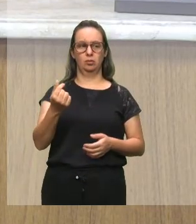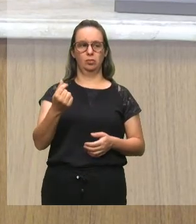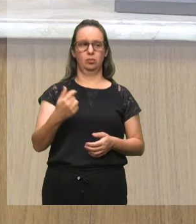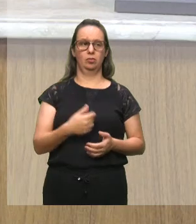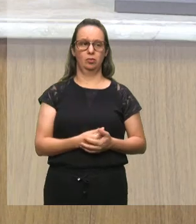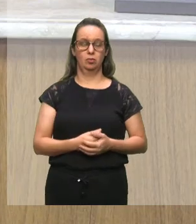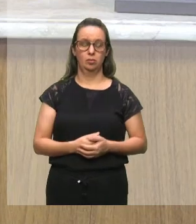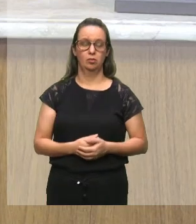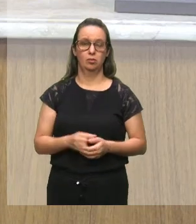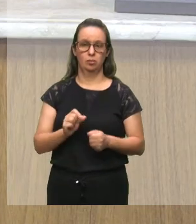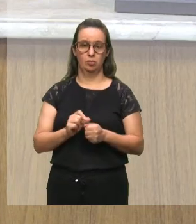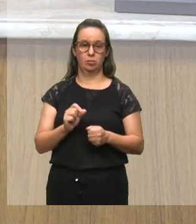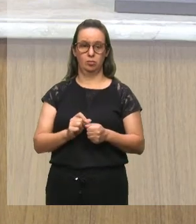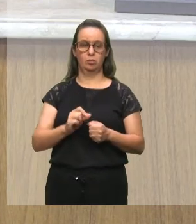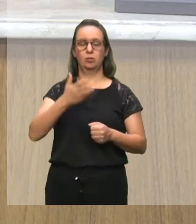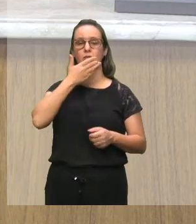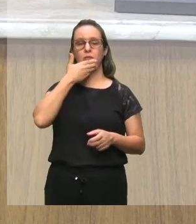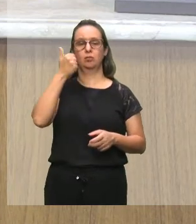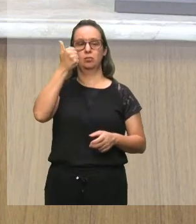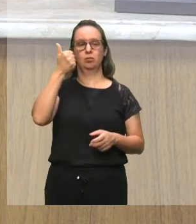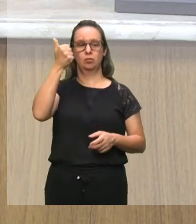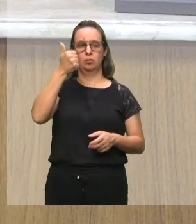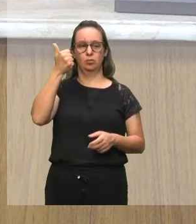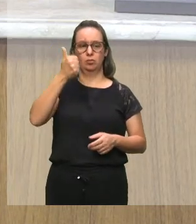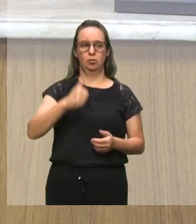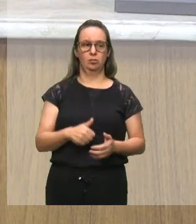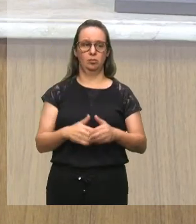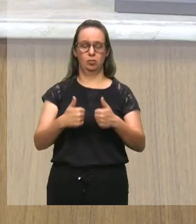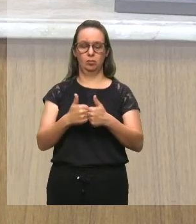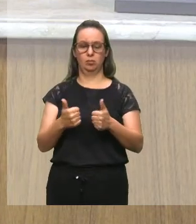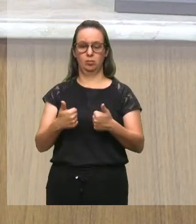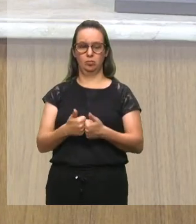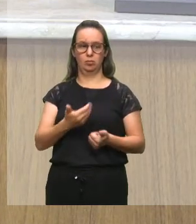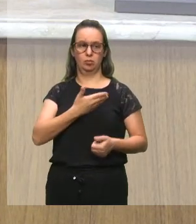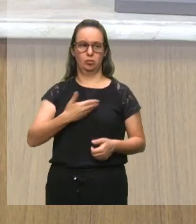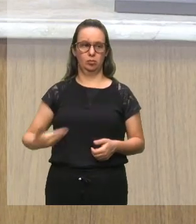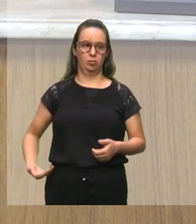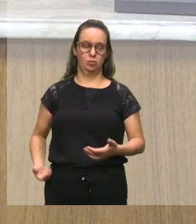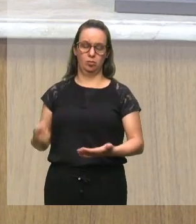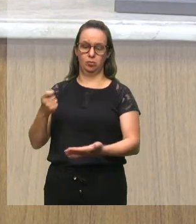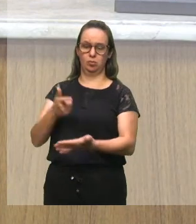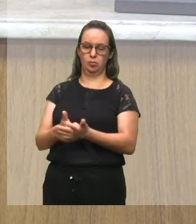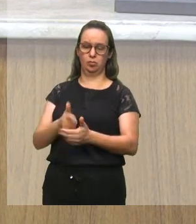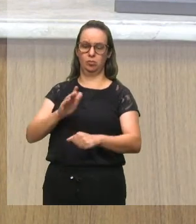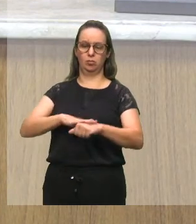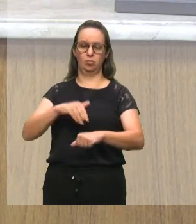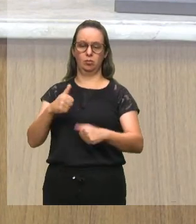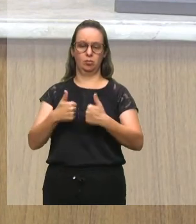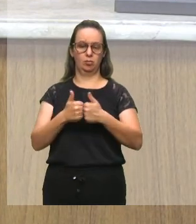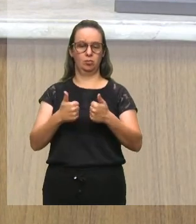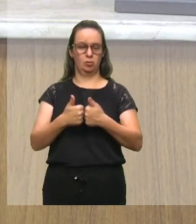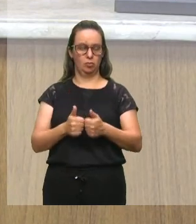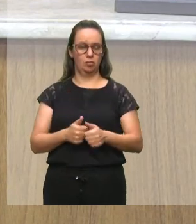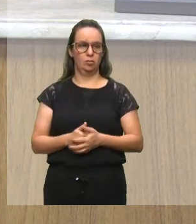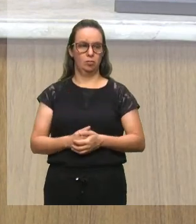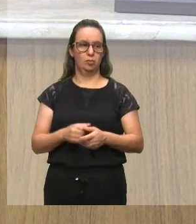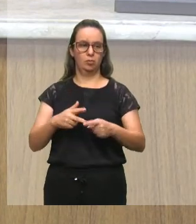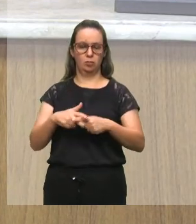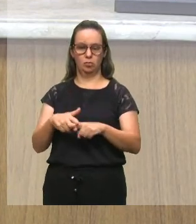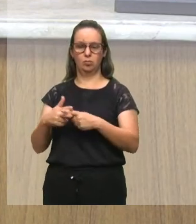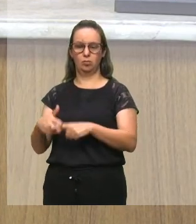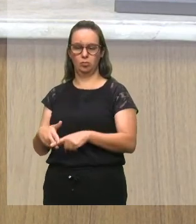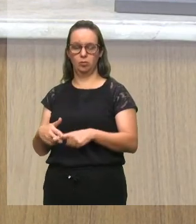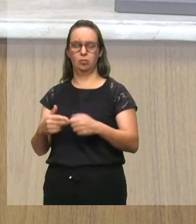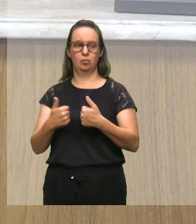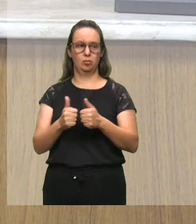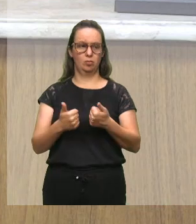investimento no transporte público. Tá? A compra de mais ônibus para a manutenção dos ônibus. Eu não sei